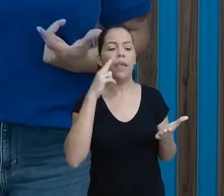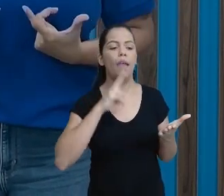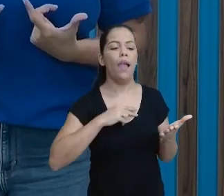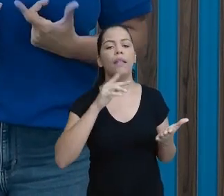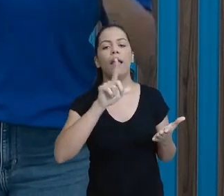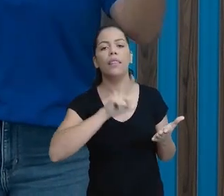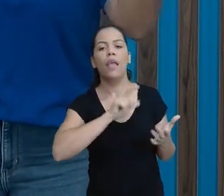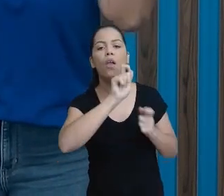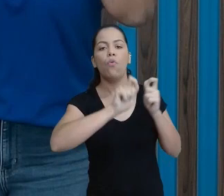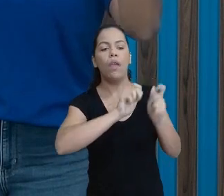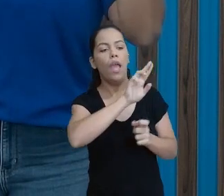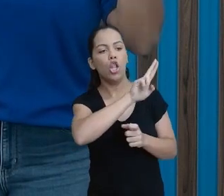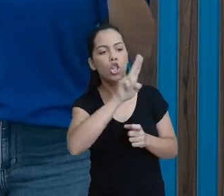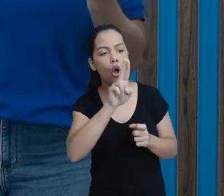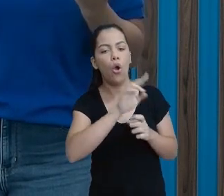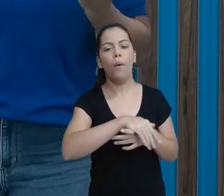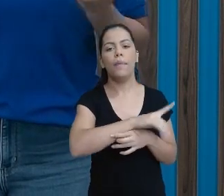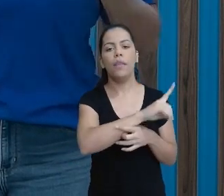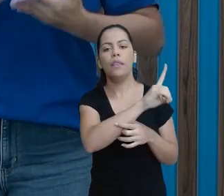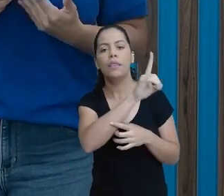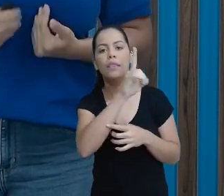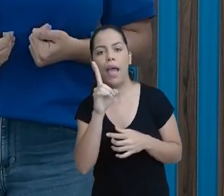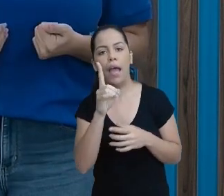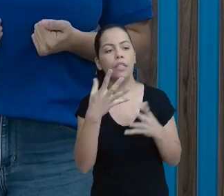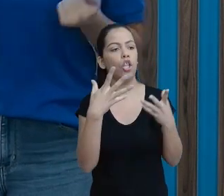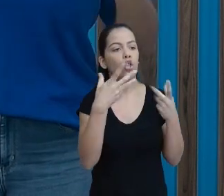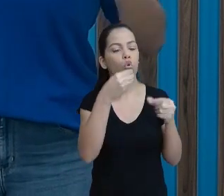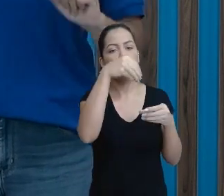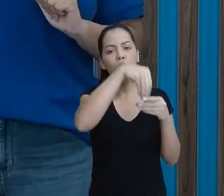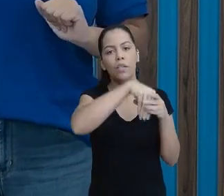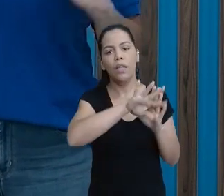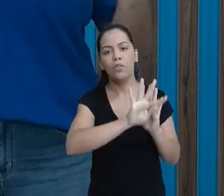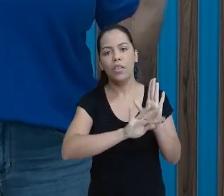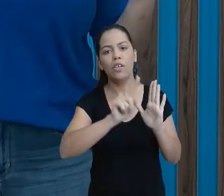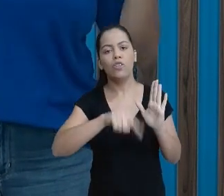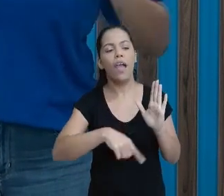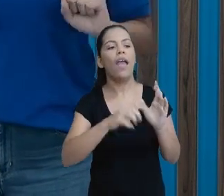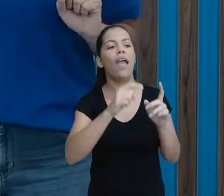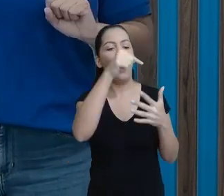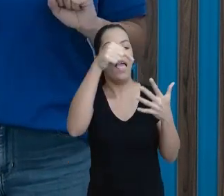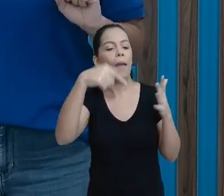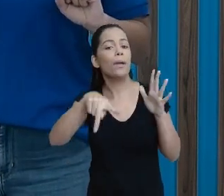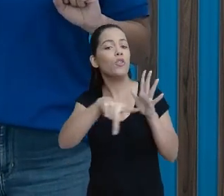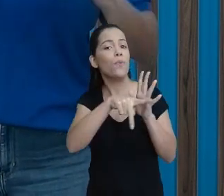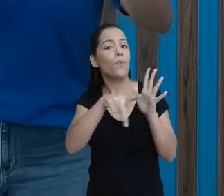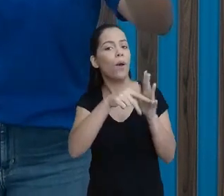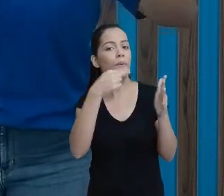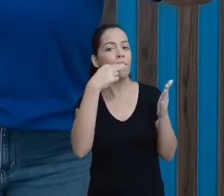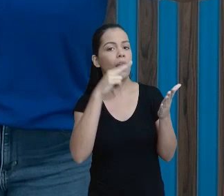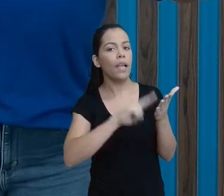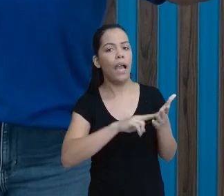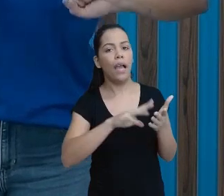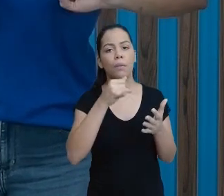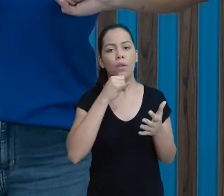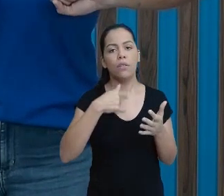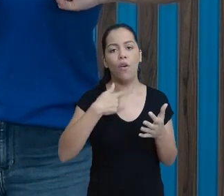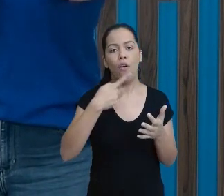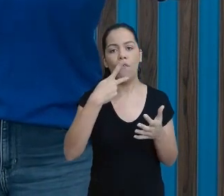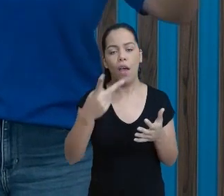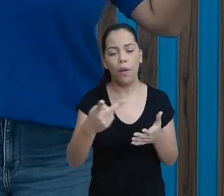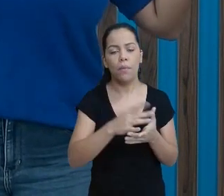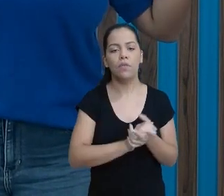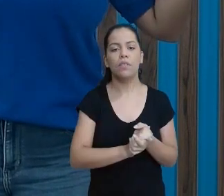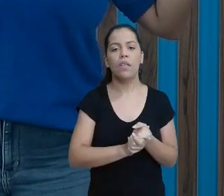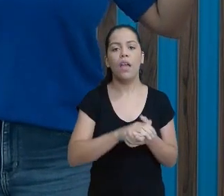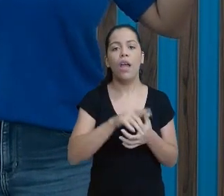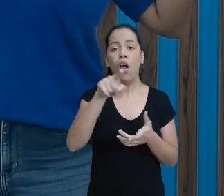corpo do texto, são elementos do gênero. Se eu digo, gente, preciso que vocês me deem uma receita